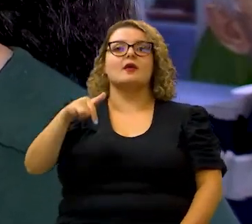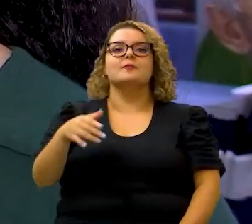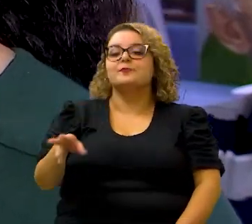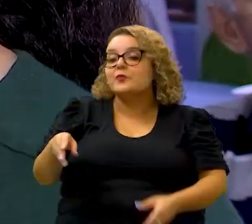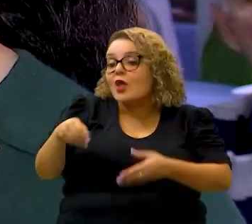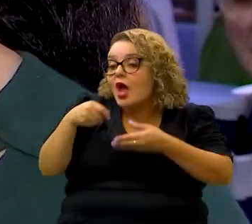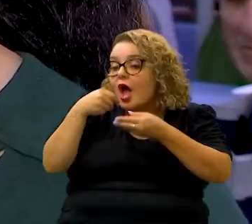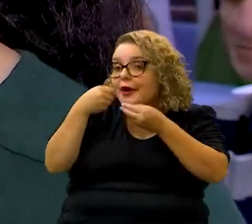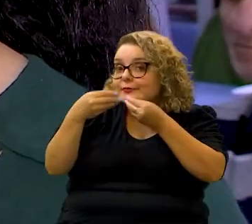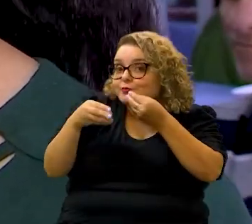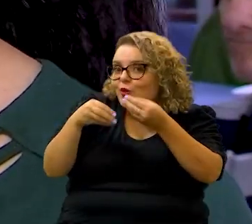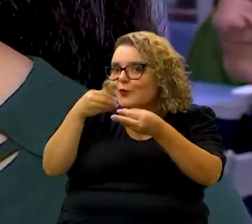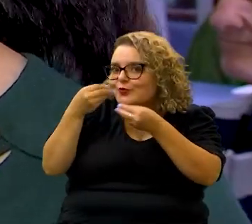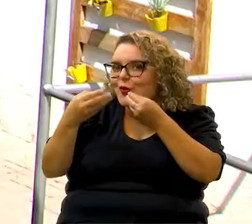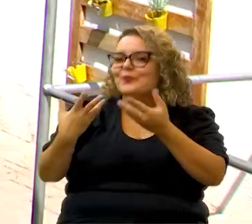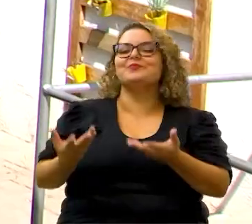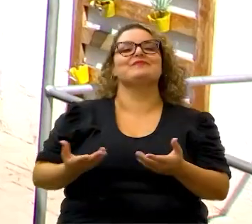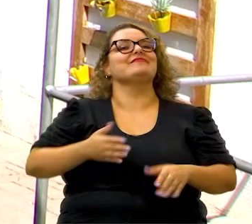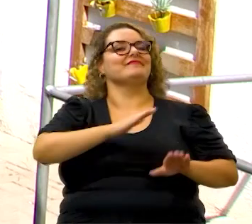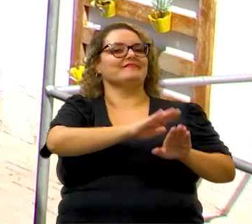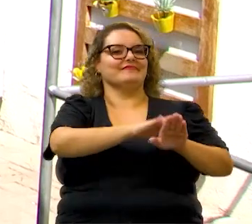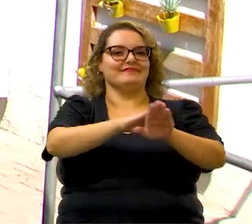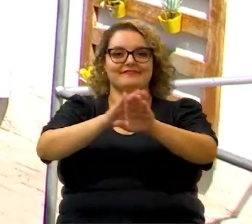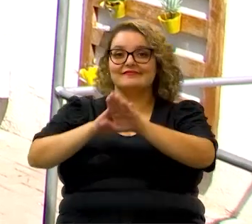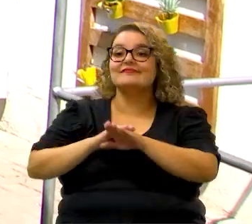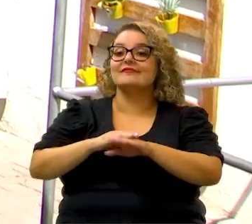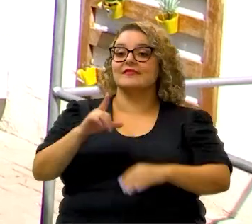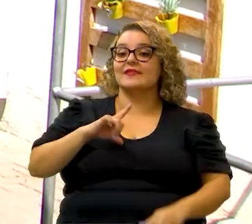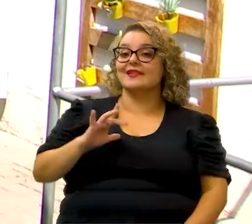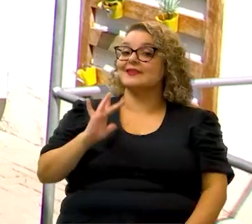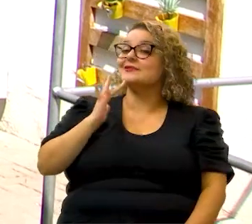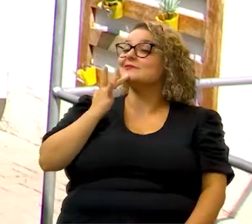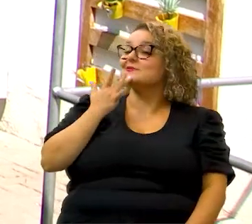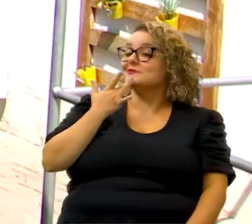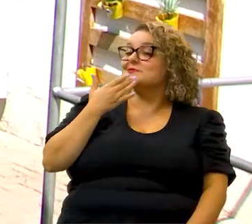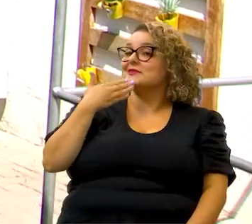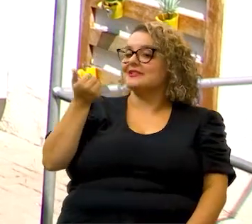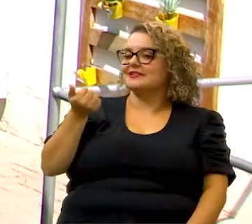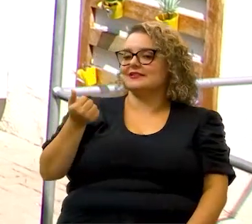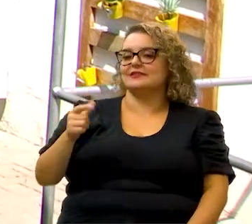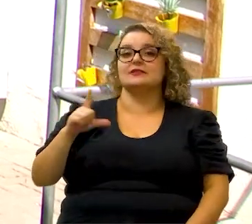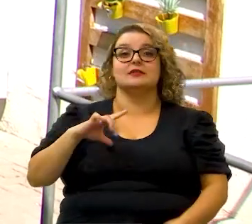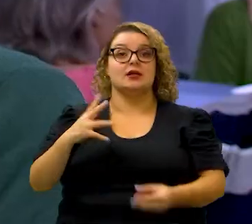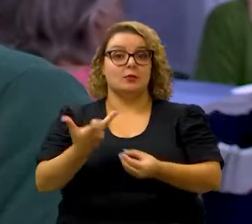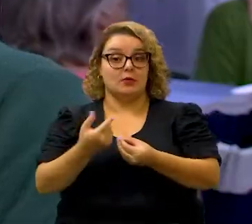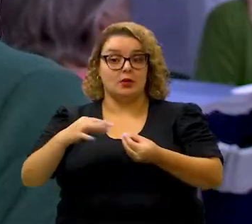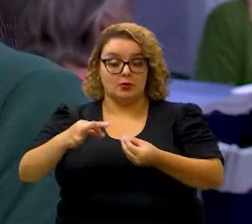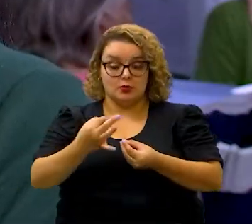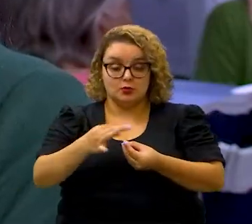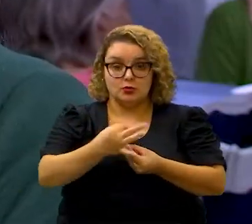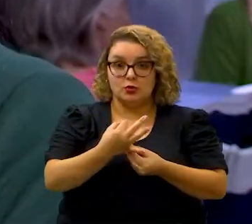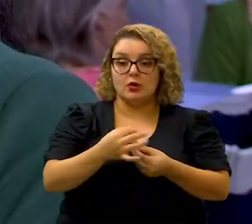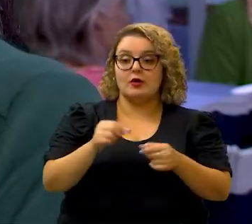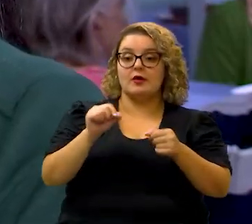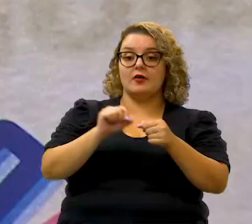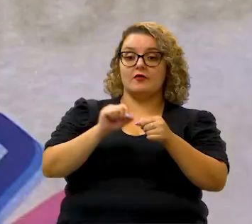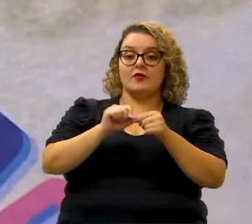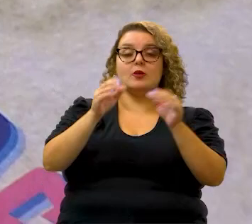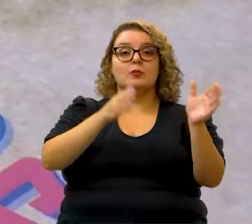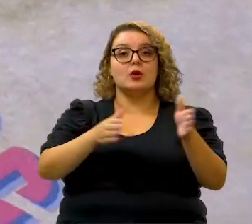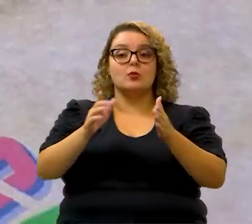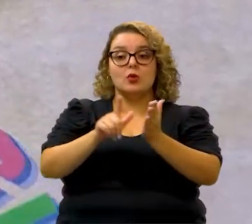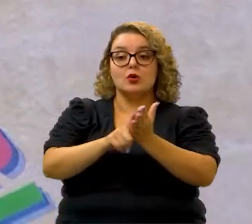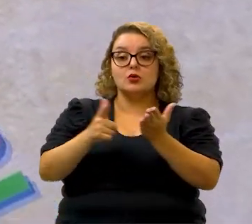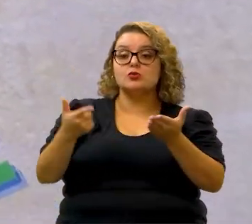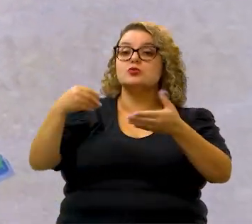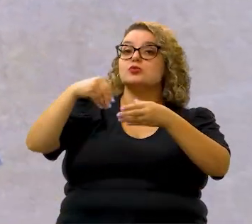e depois vão degustar. Entre as atividades, existem as prediletas. Então, tem artesanato, a gente também